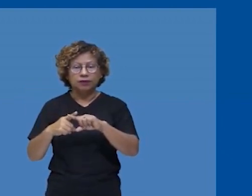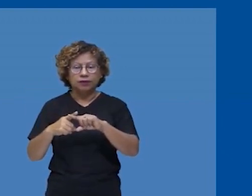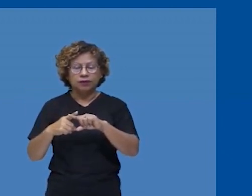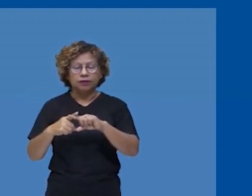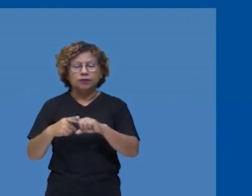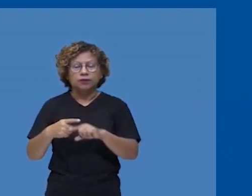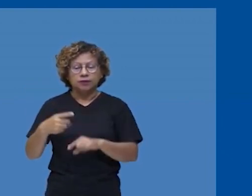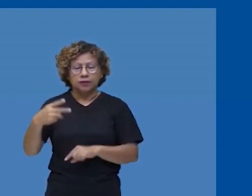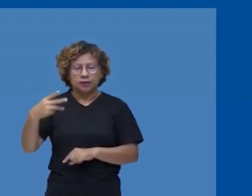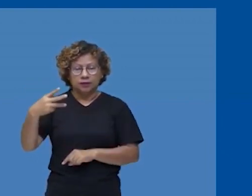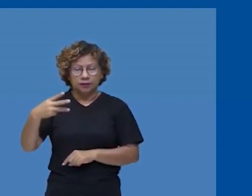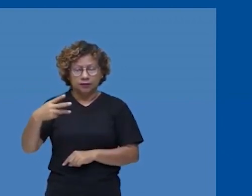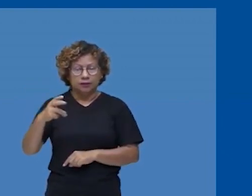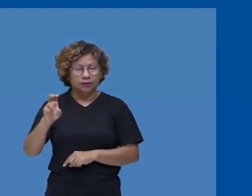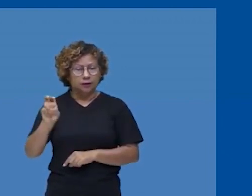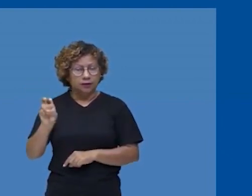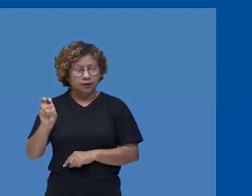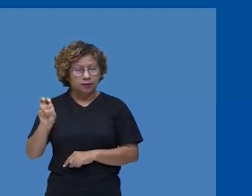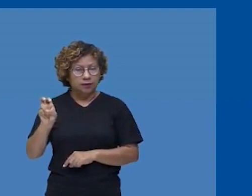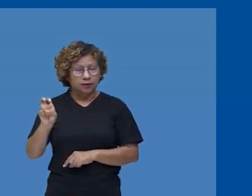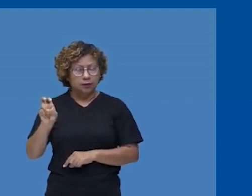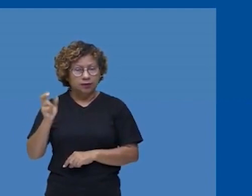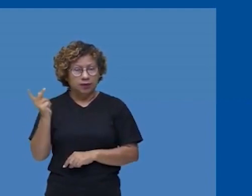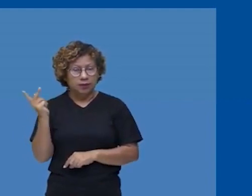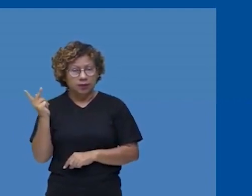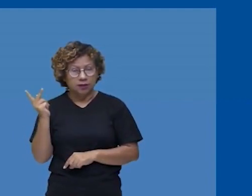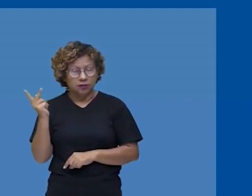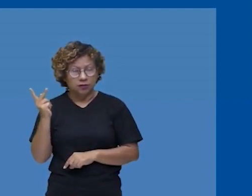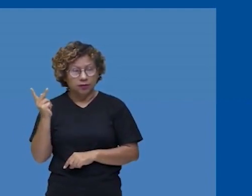da multiplicação, como eu falei, tem que relembrar a